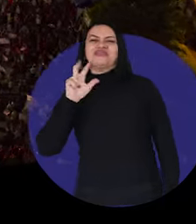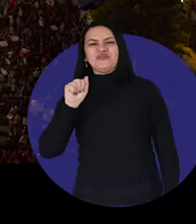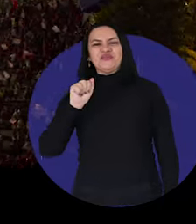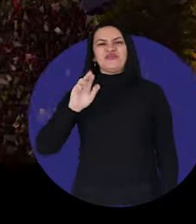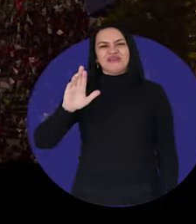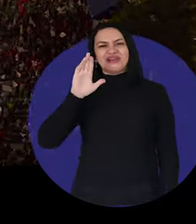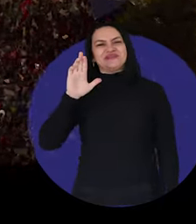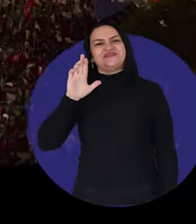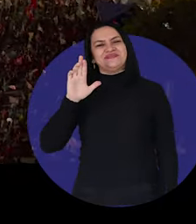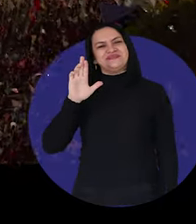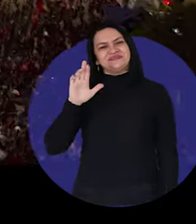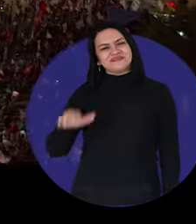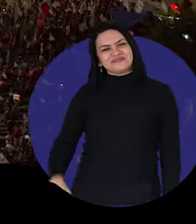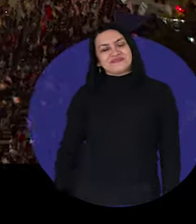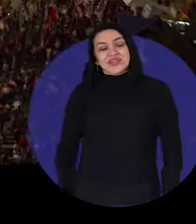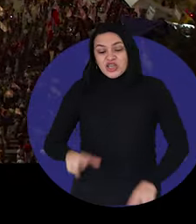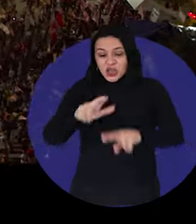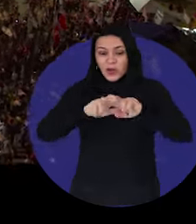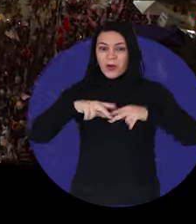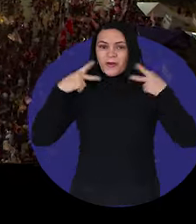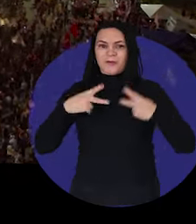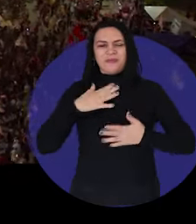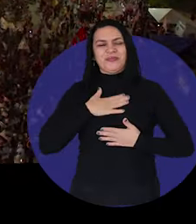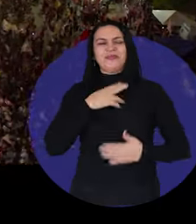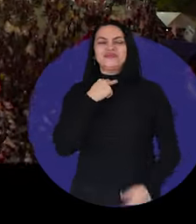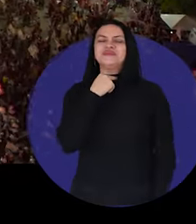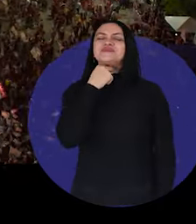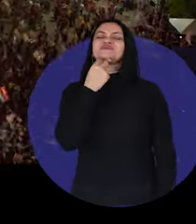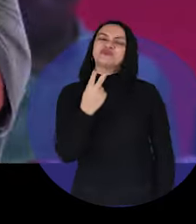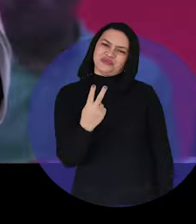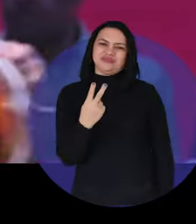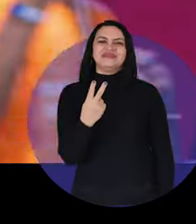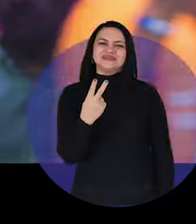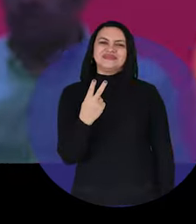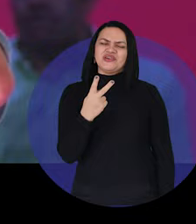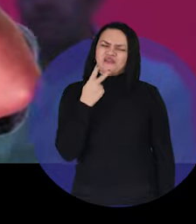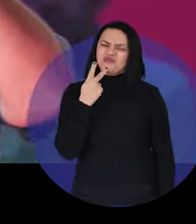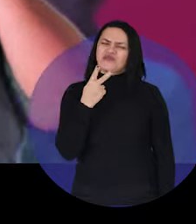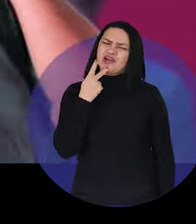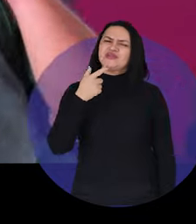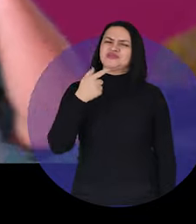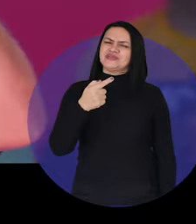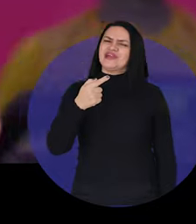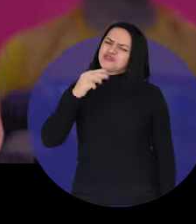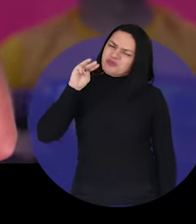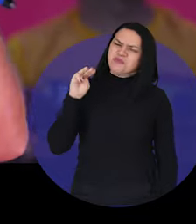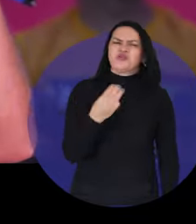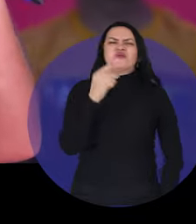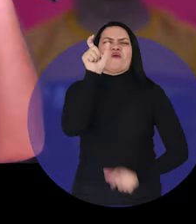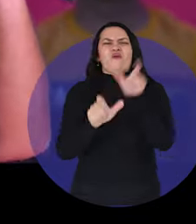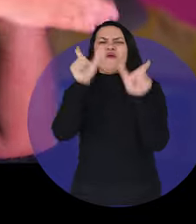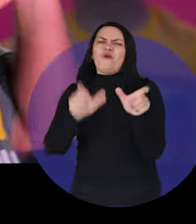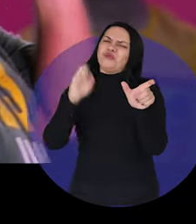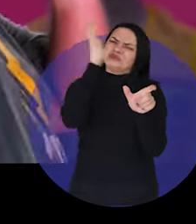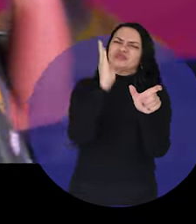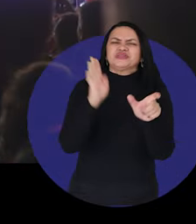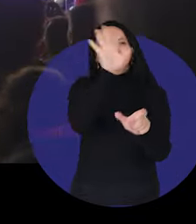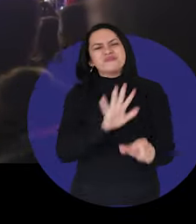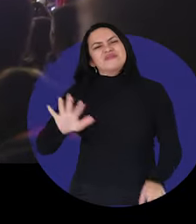da Silva. E por minha voz, falam 7 milhões de brasileiros